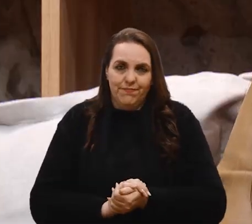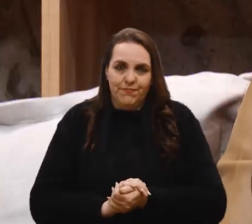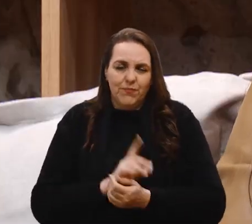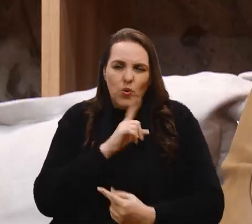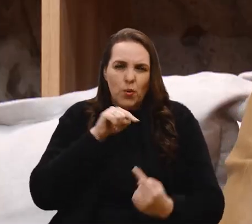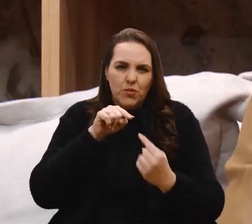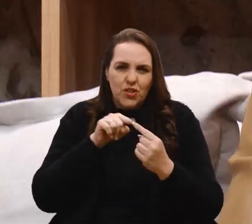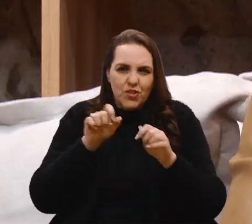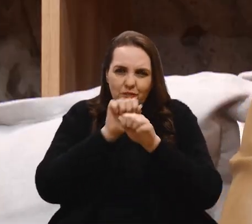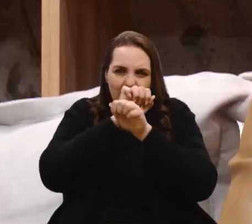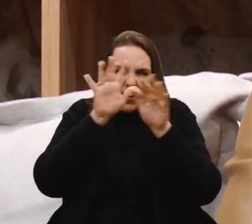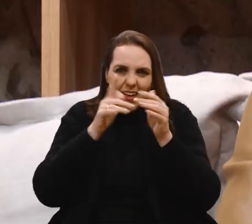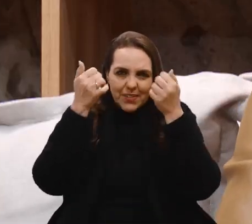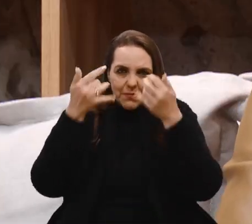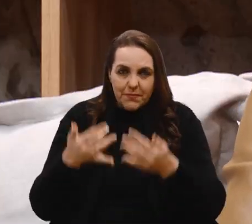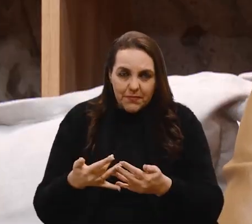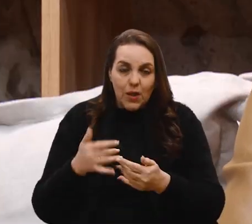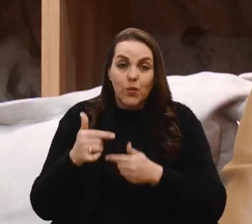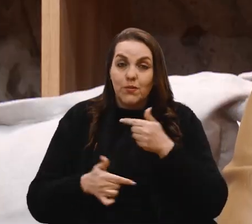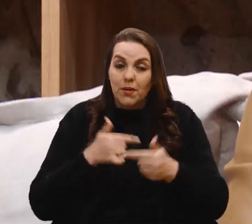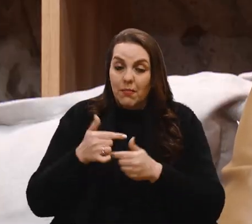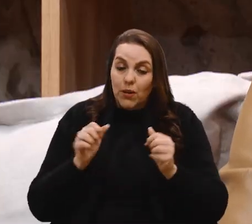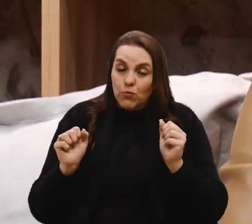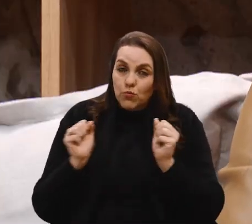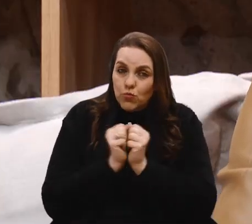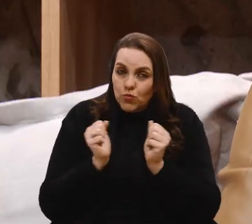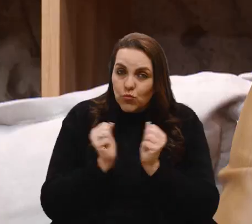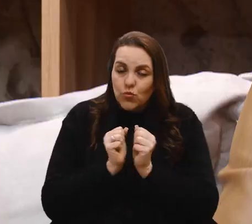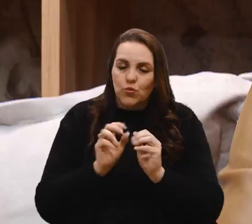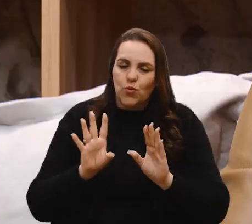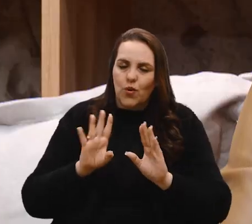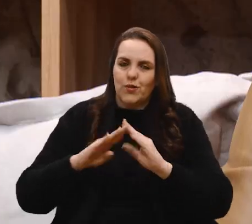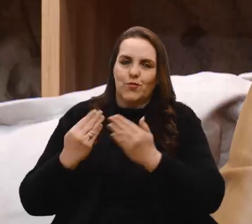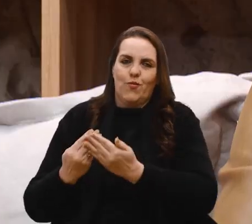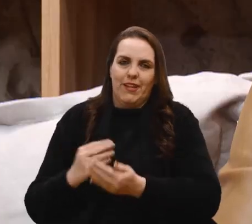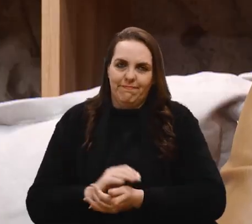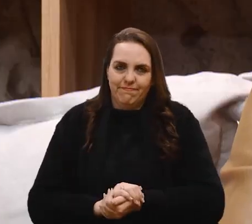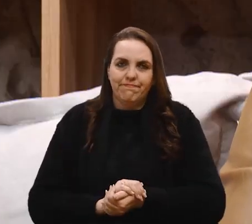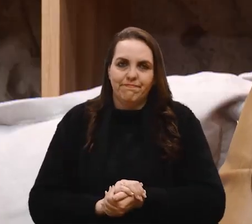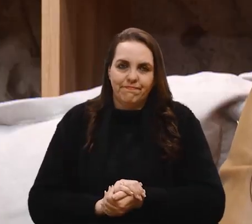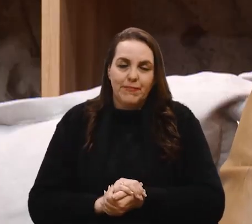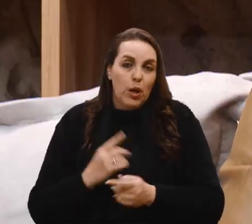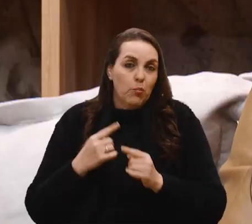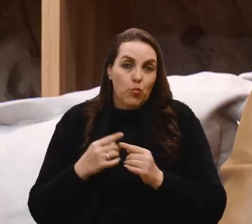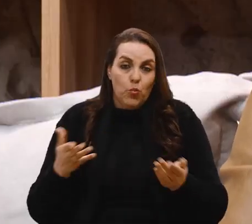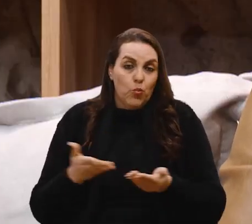eu penso que tem que ser um trabalho desenvolvido junto com as escolas. Né? Até